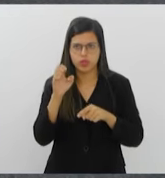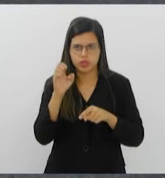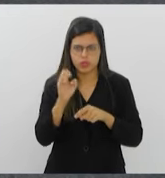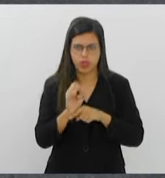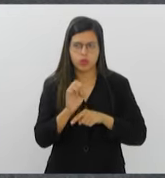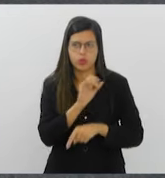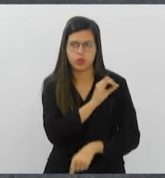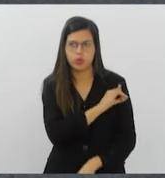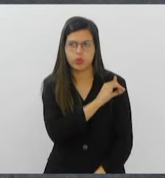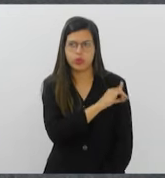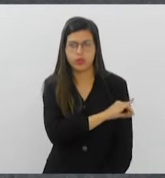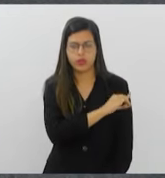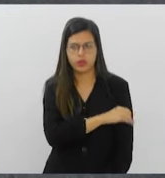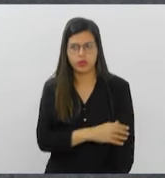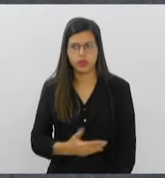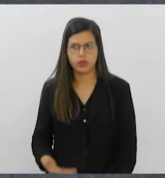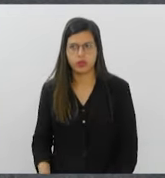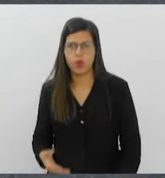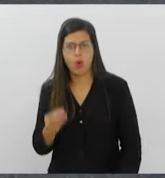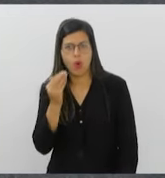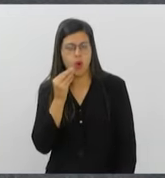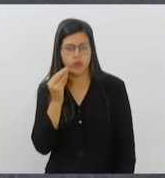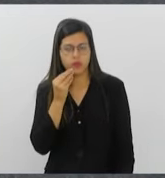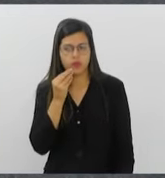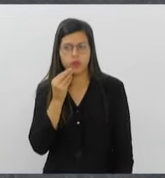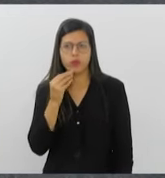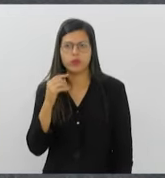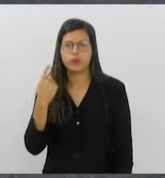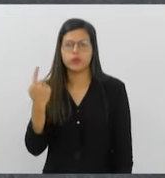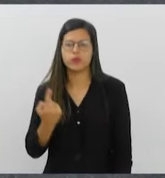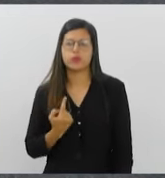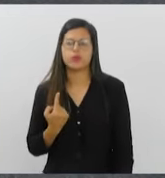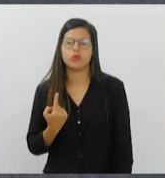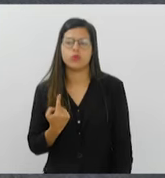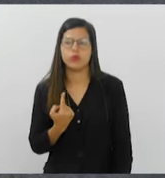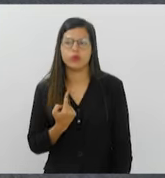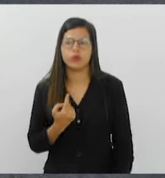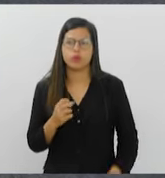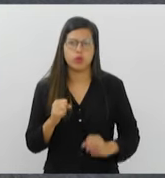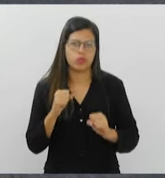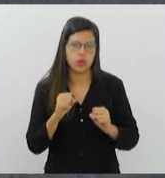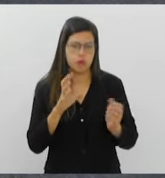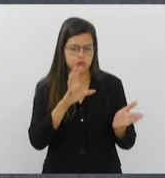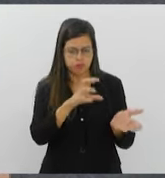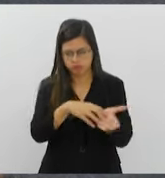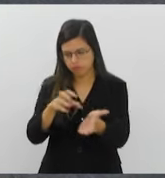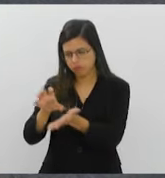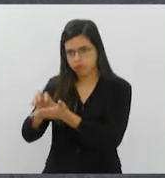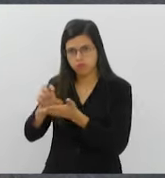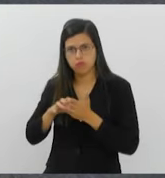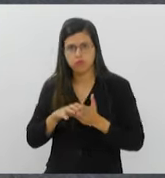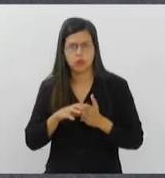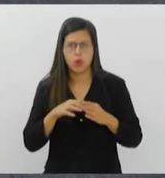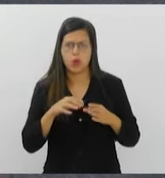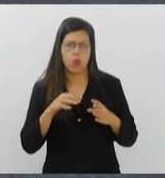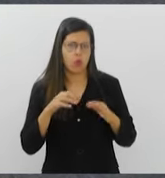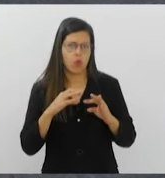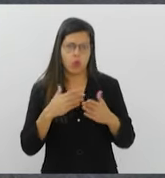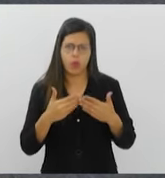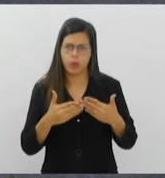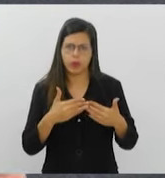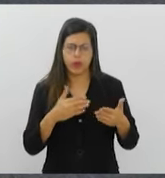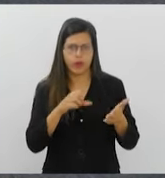todo. E aí é óbvio que nós podemos ser alocados e lotados em qualquer unidade, em